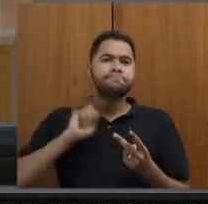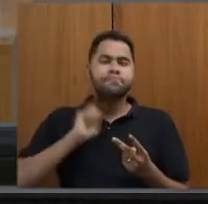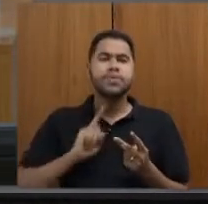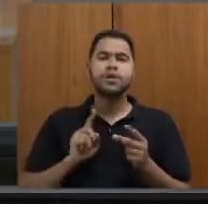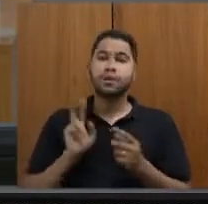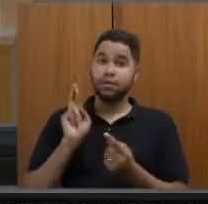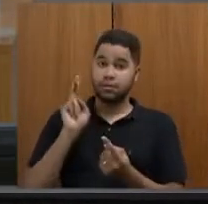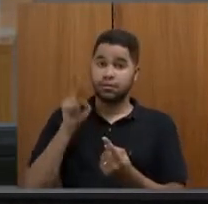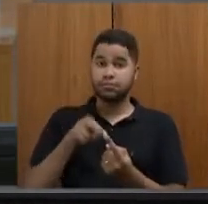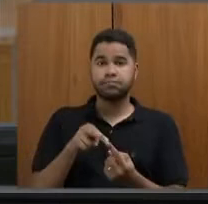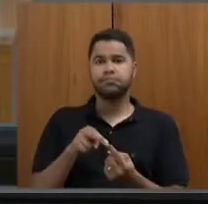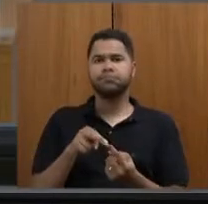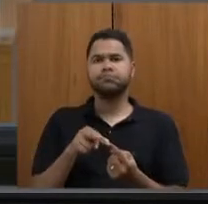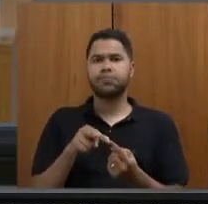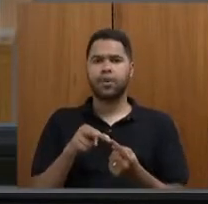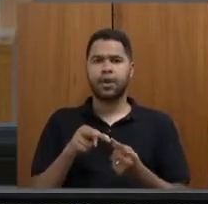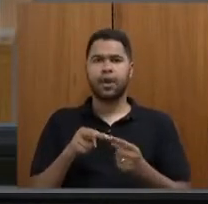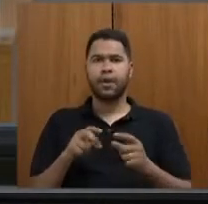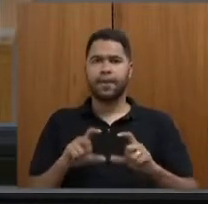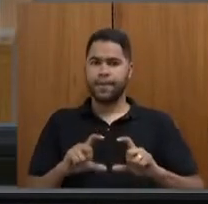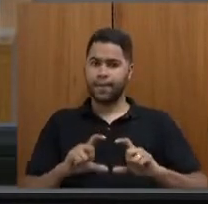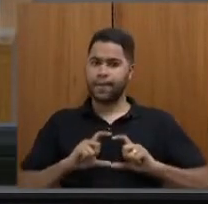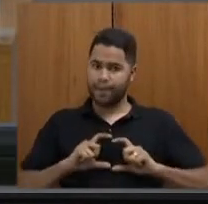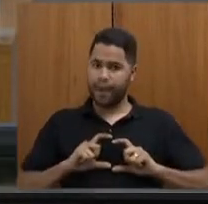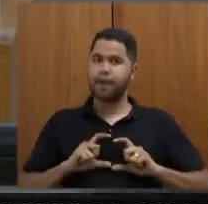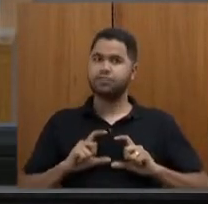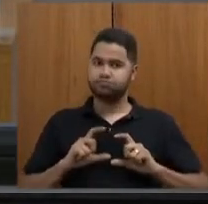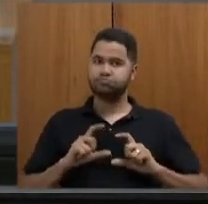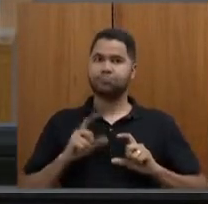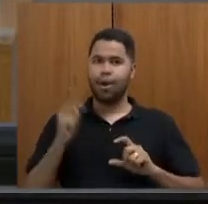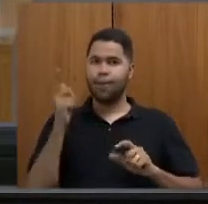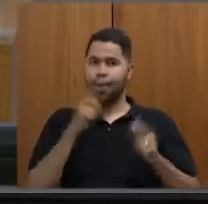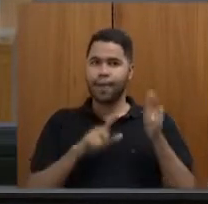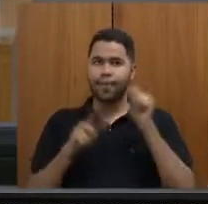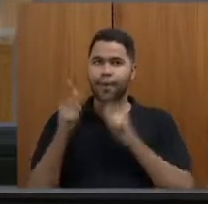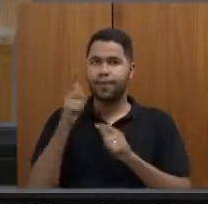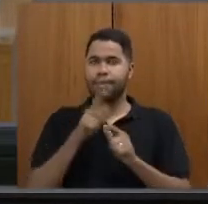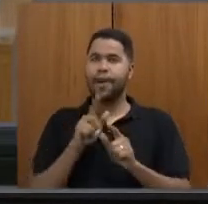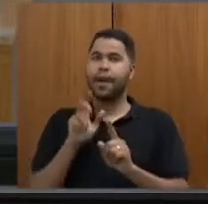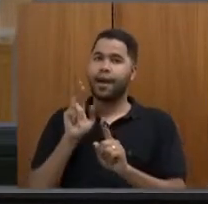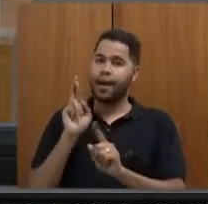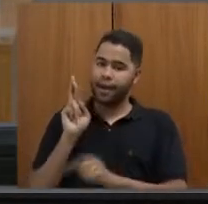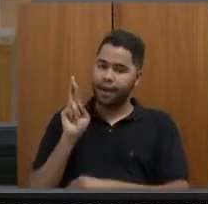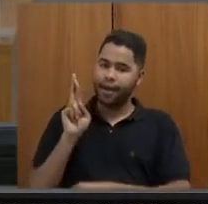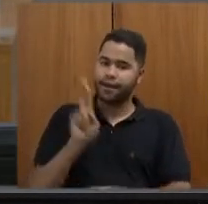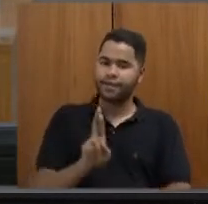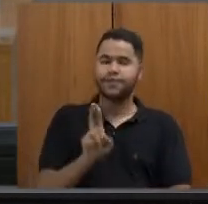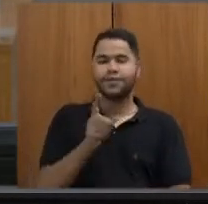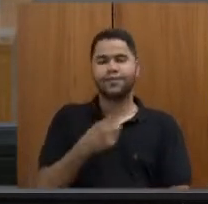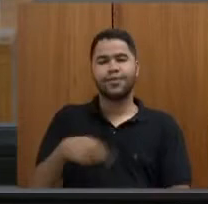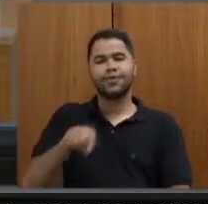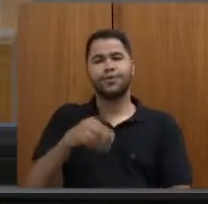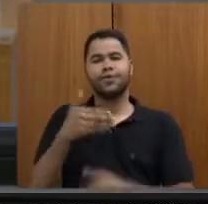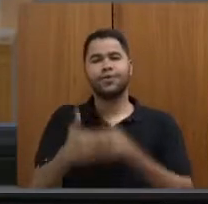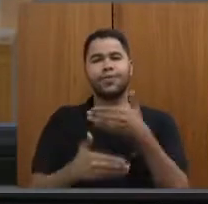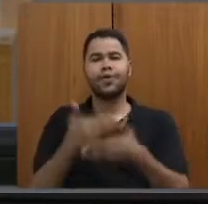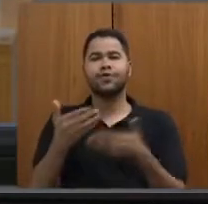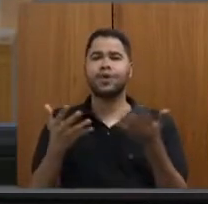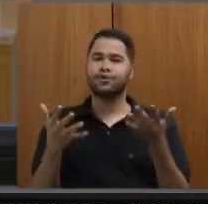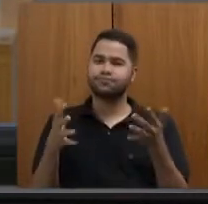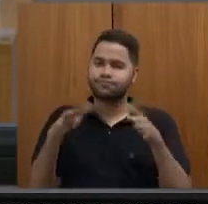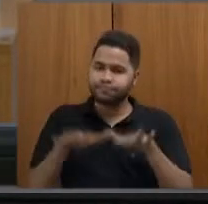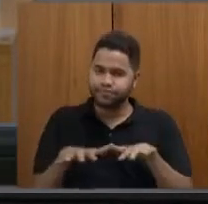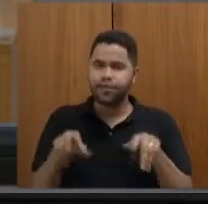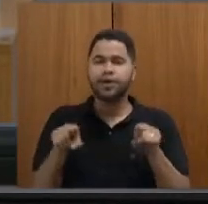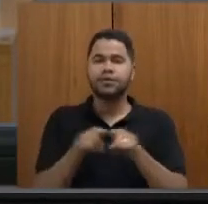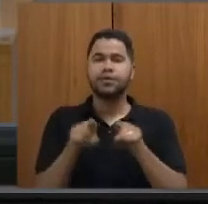hoje, com muitos medalhistas olímpicos, que são referência para nós no processo de inclusão